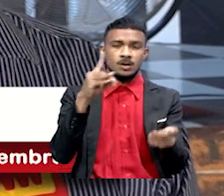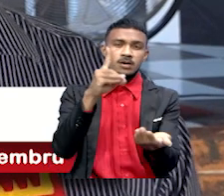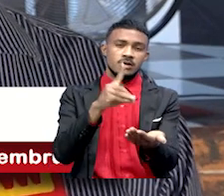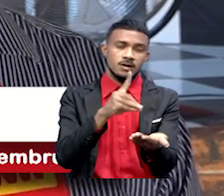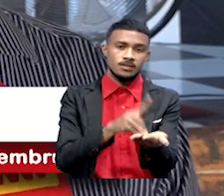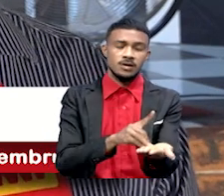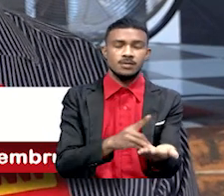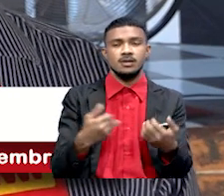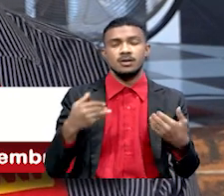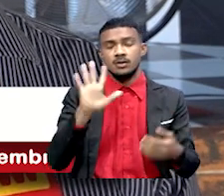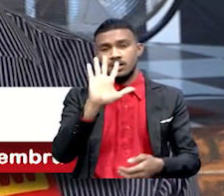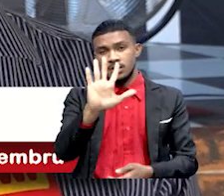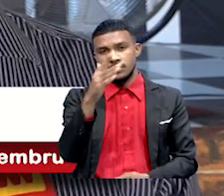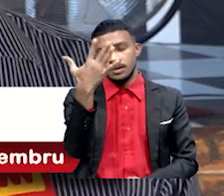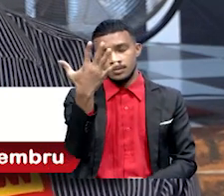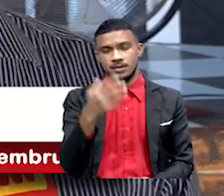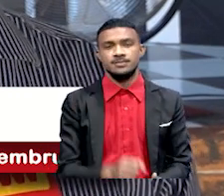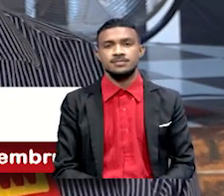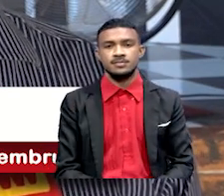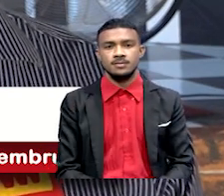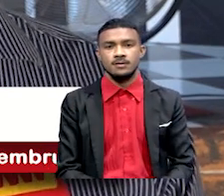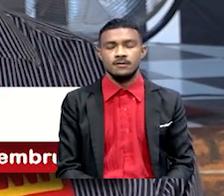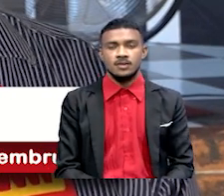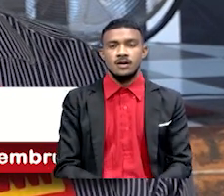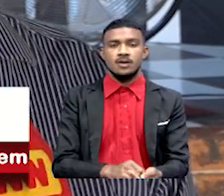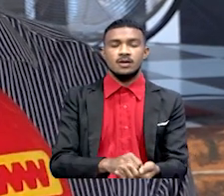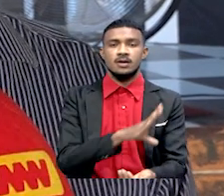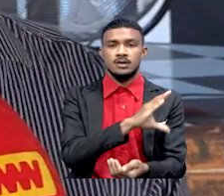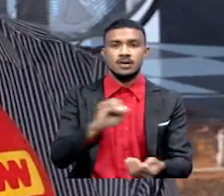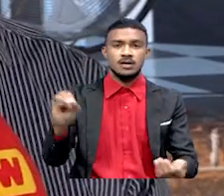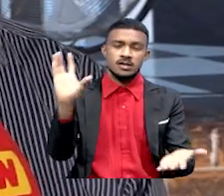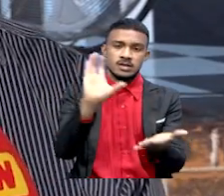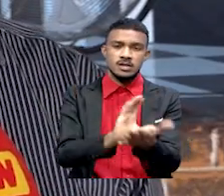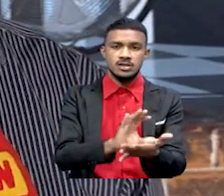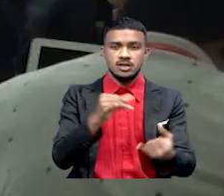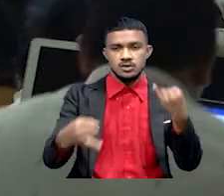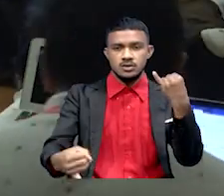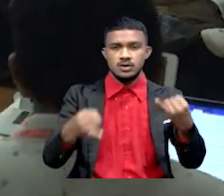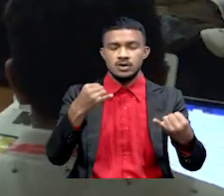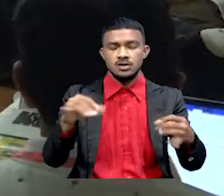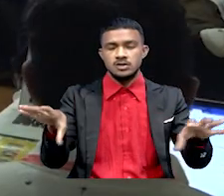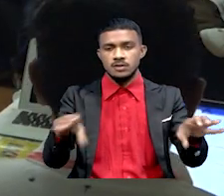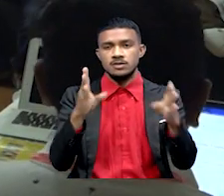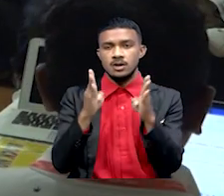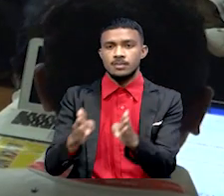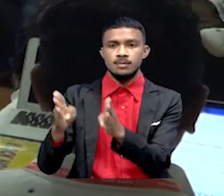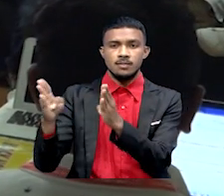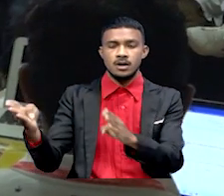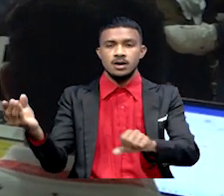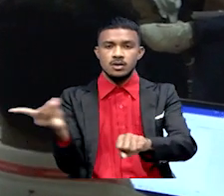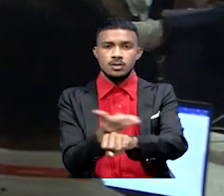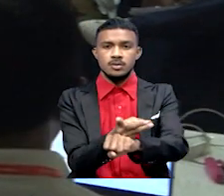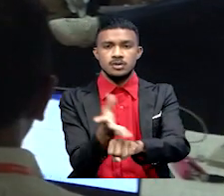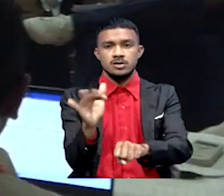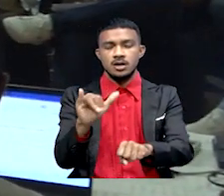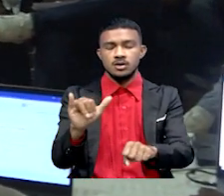Naba, Departamento Jurídico, na beca em linha de serviço a te prepara documentos, o estatuto para